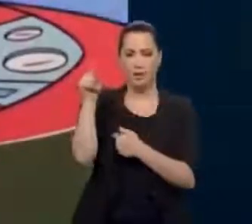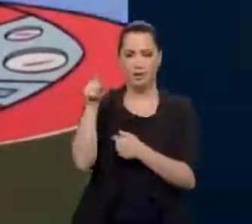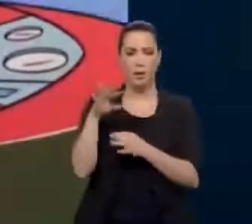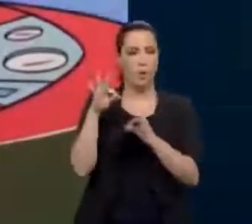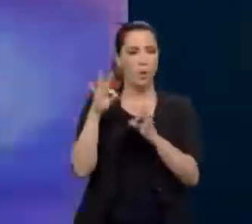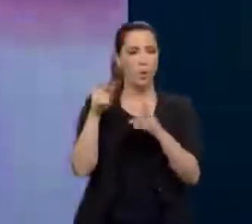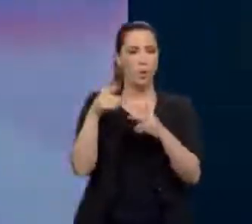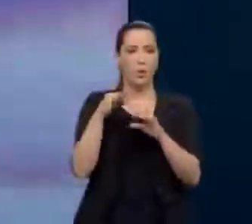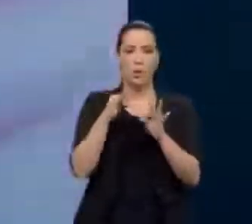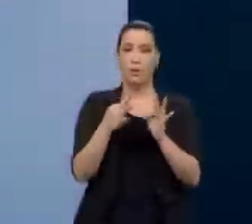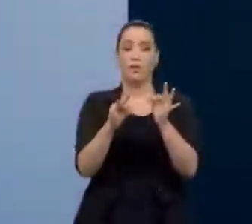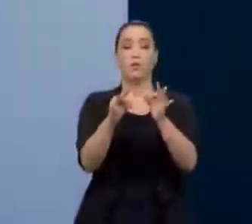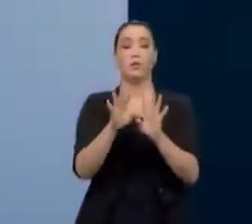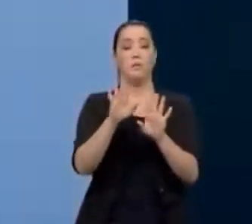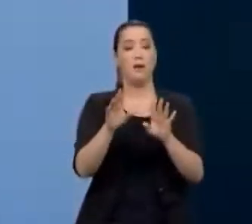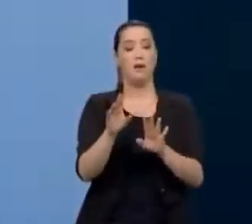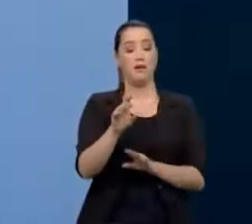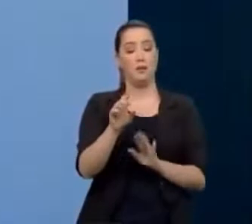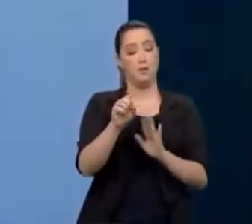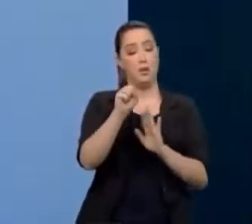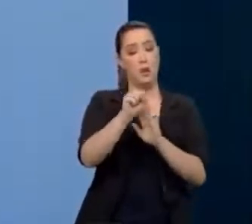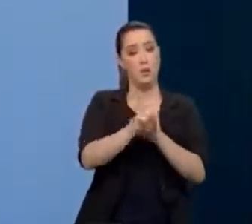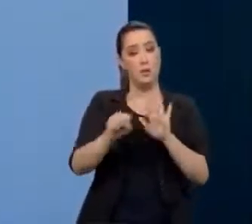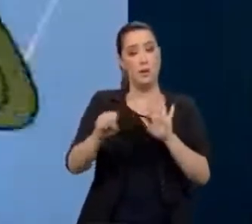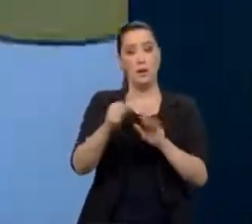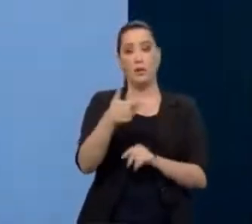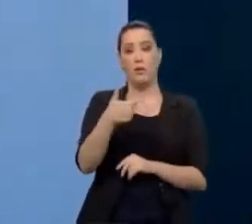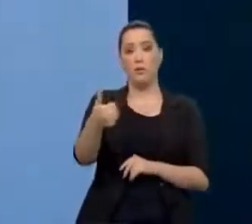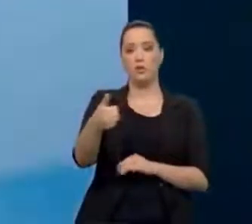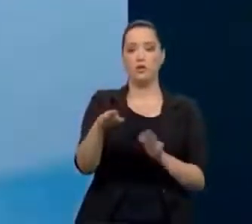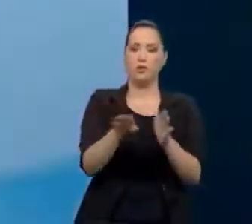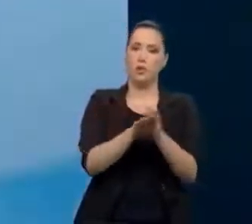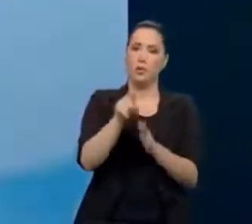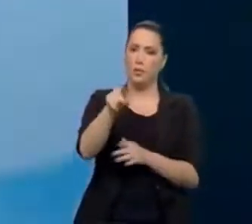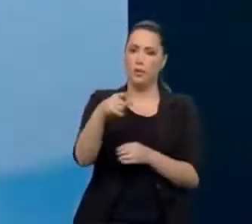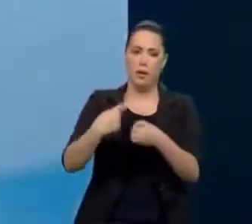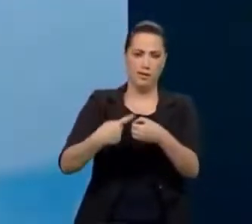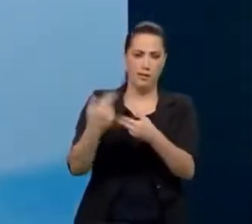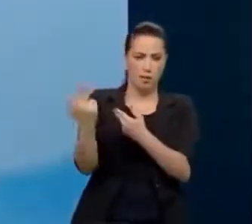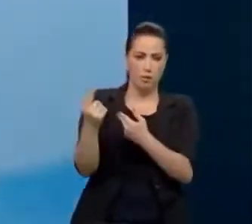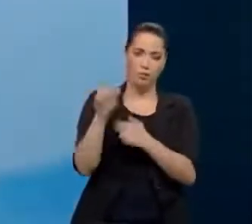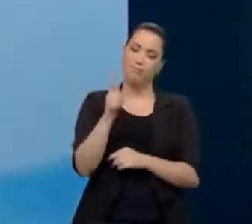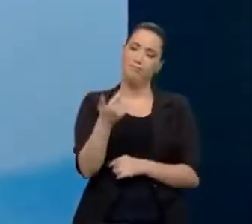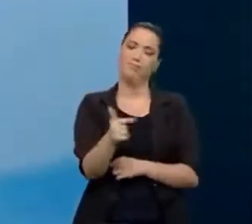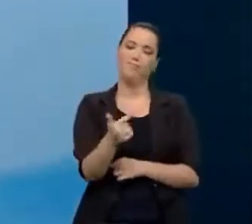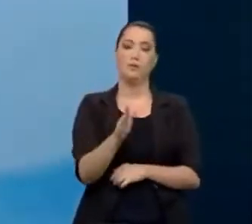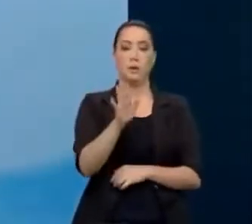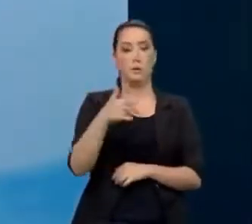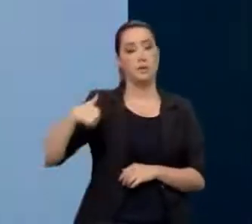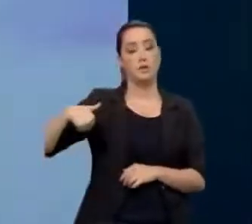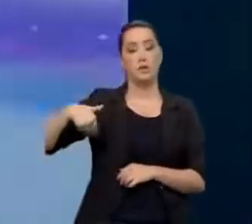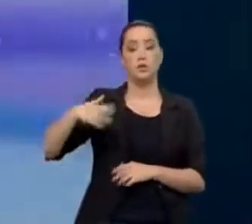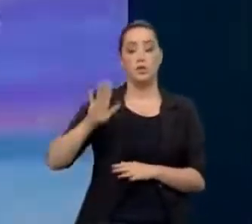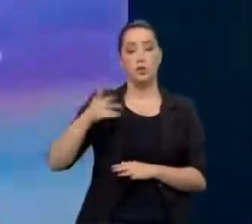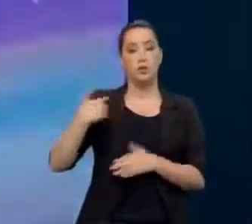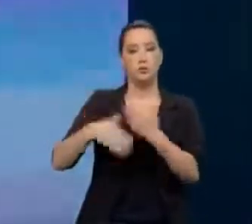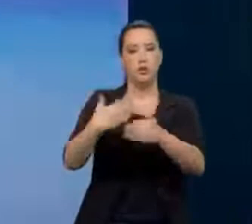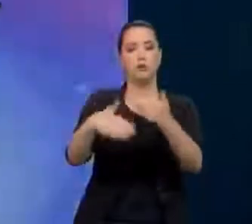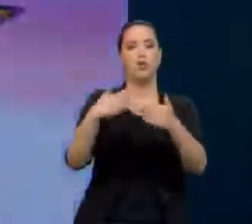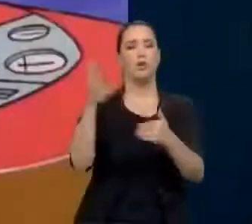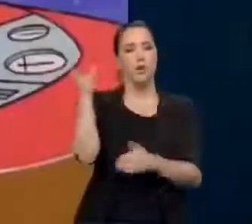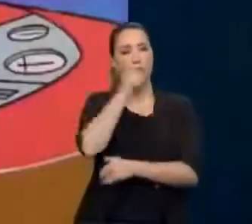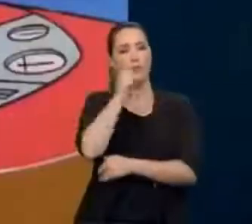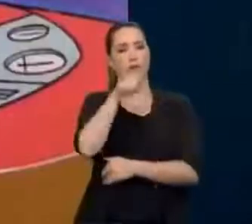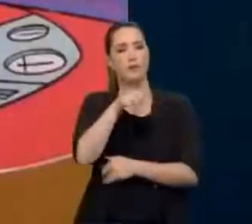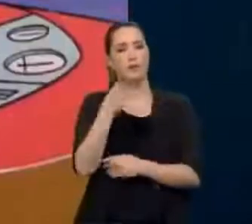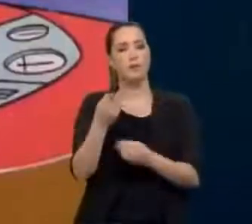Mas o século XXI chegou e a cidade dos Jetsons nem tanto. Mesmo assim, caminhamos a passos largos para vivermos